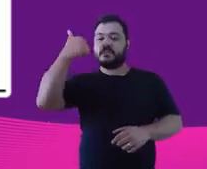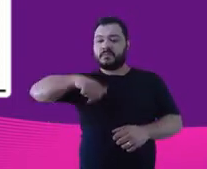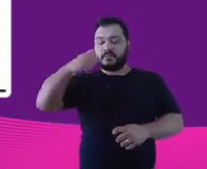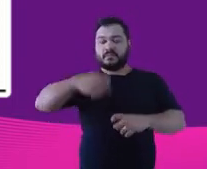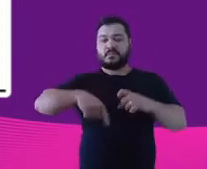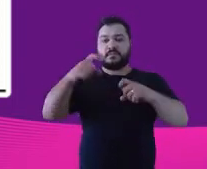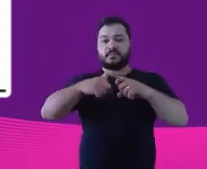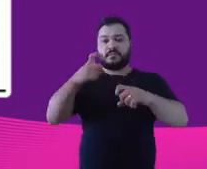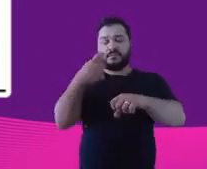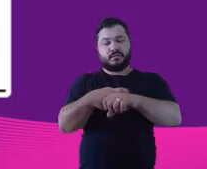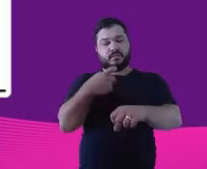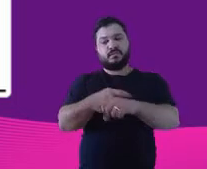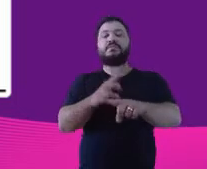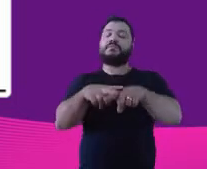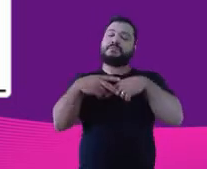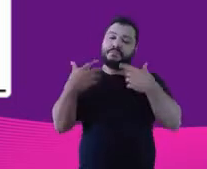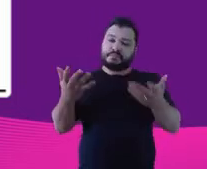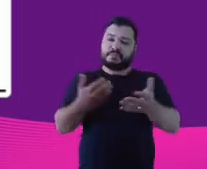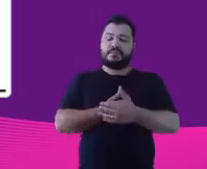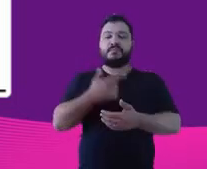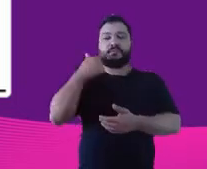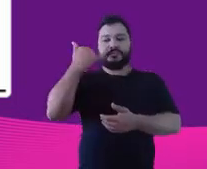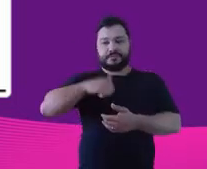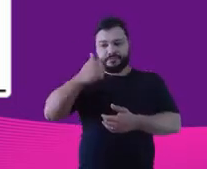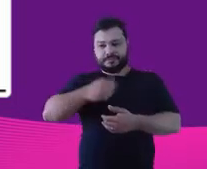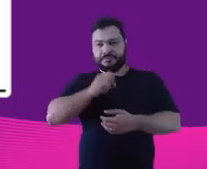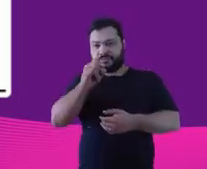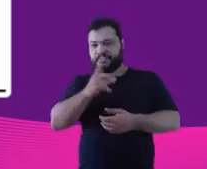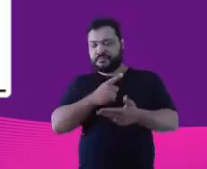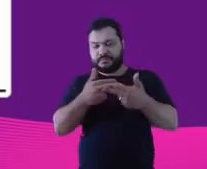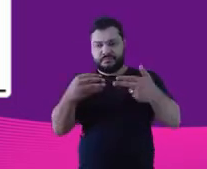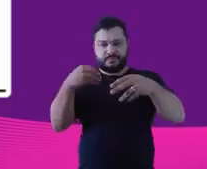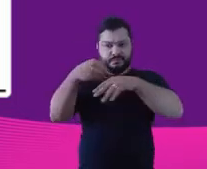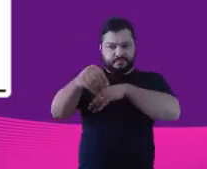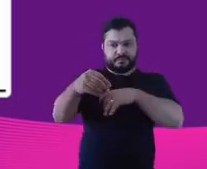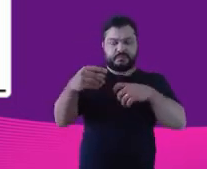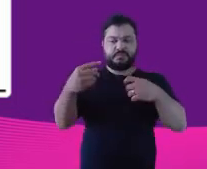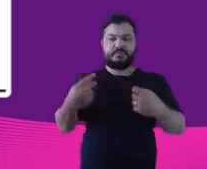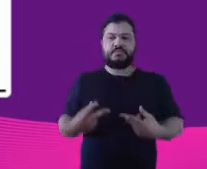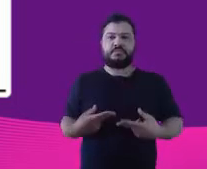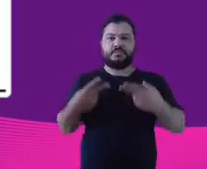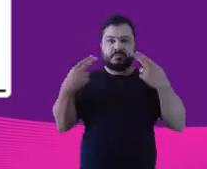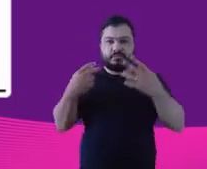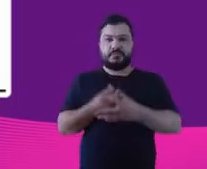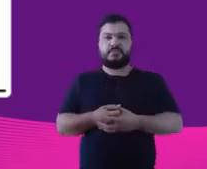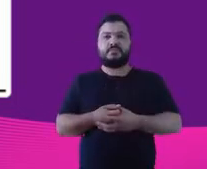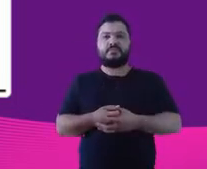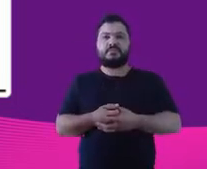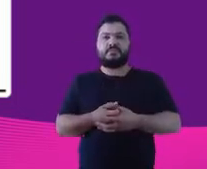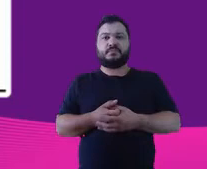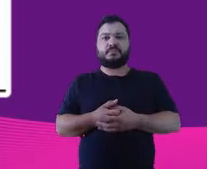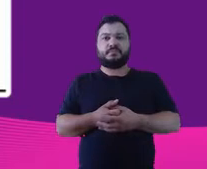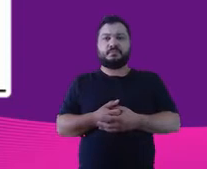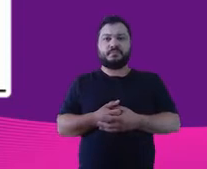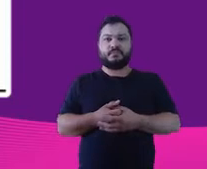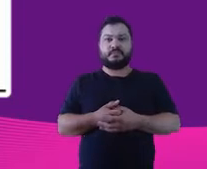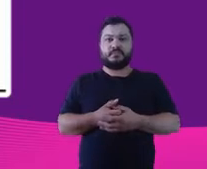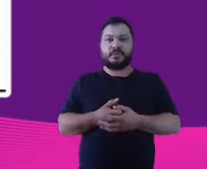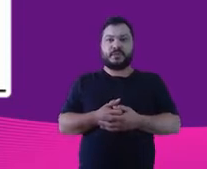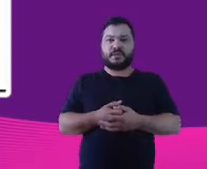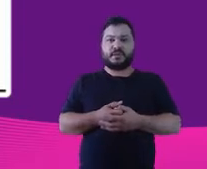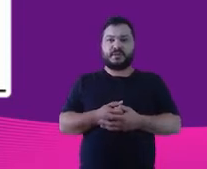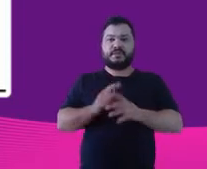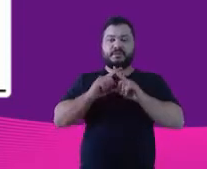ortopedista, justamente para avaliar se tinha alguma indicação cirúrgica ou alguma outra reabordagem, mas a